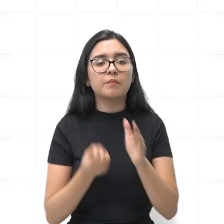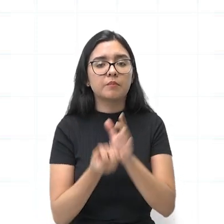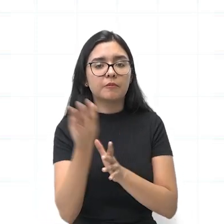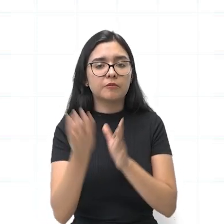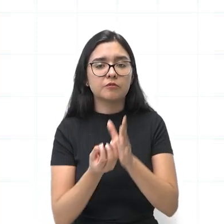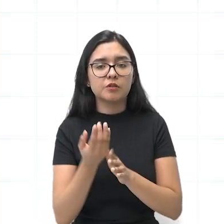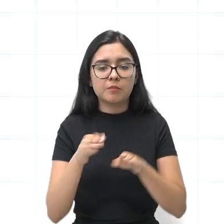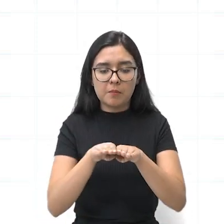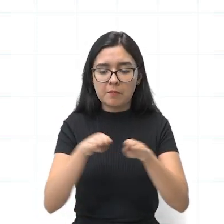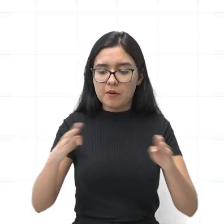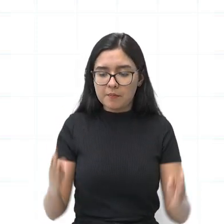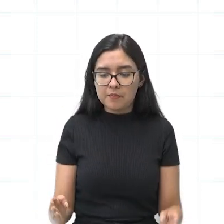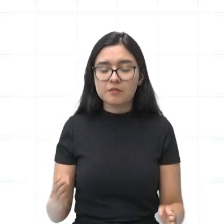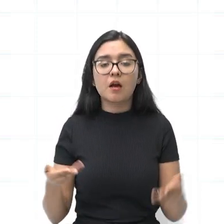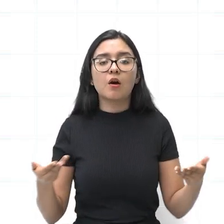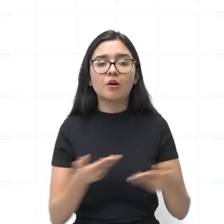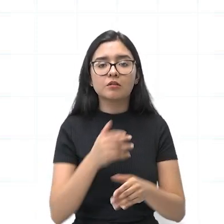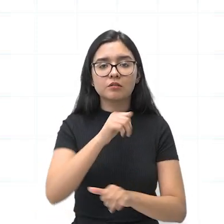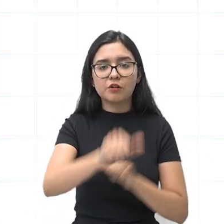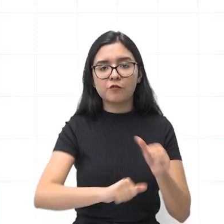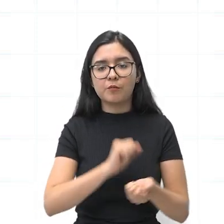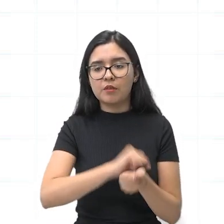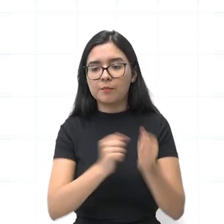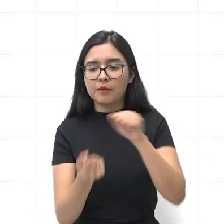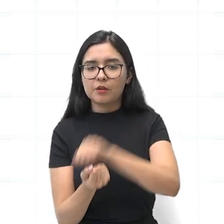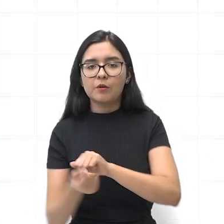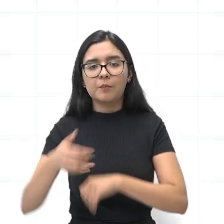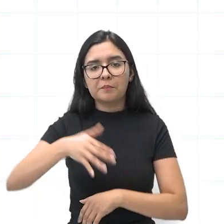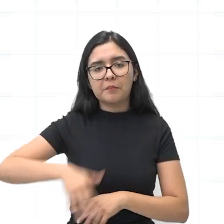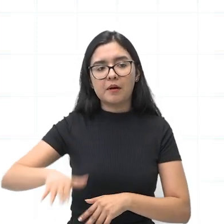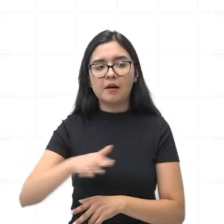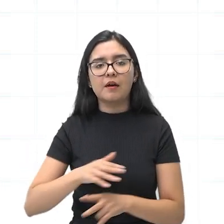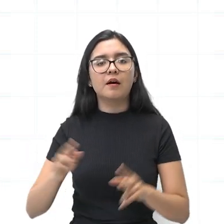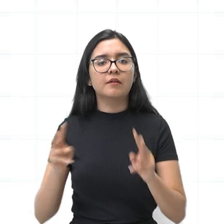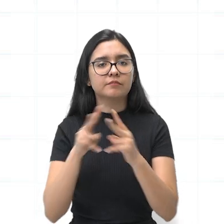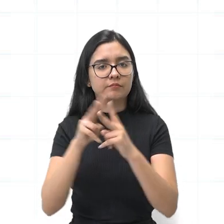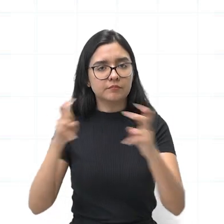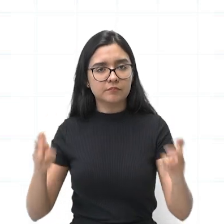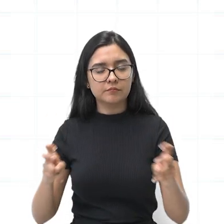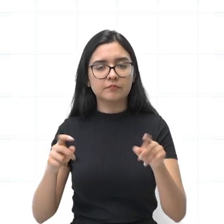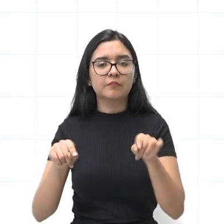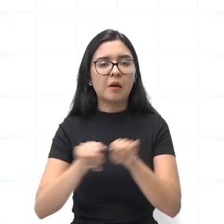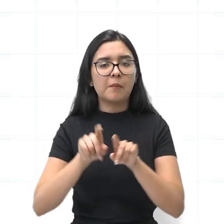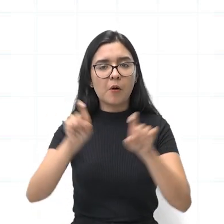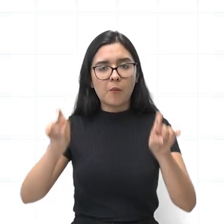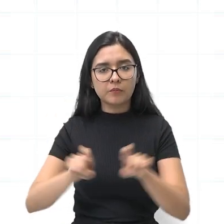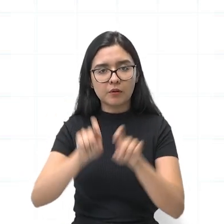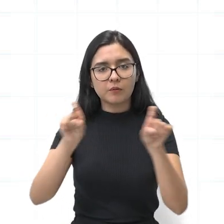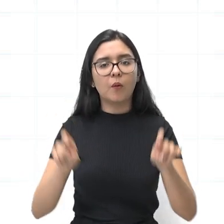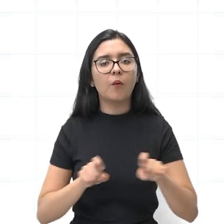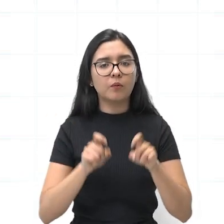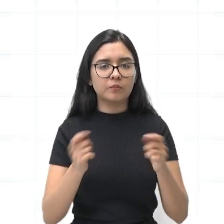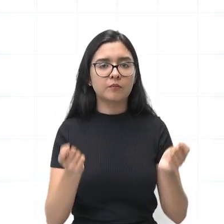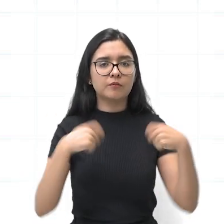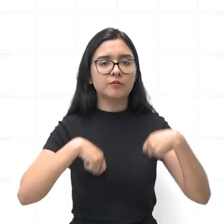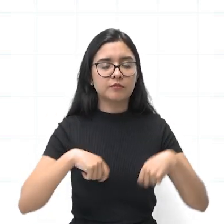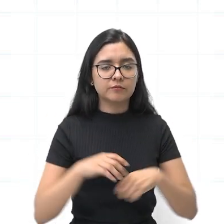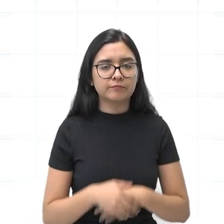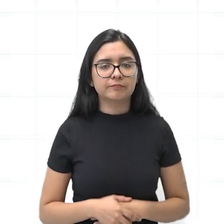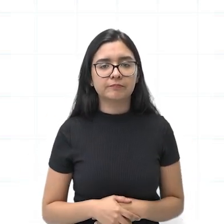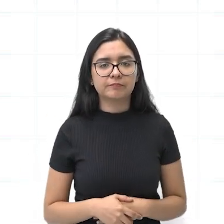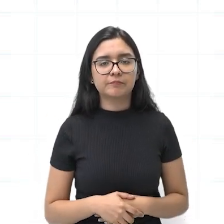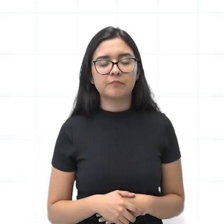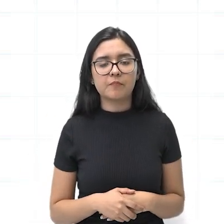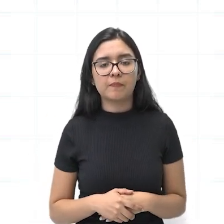para uma mesa, né? E aí transformou isso, né, com os códigos ali computacionais para dentro do computador, gerando todo esse ambiente